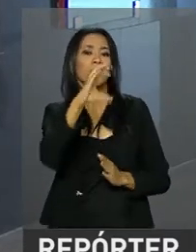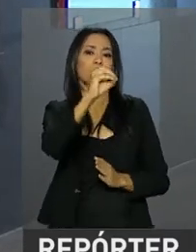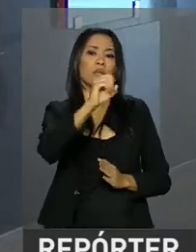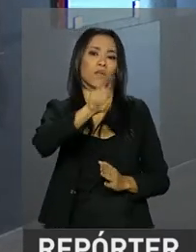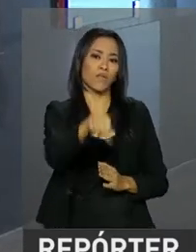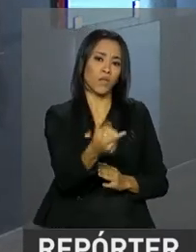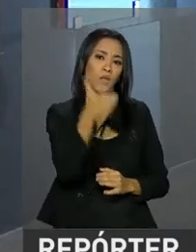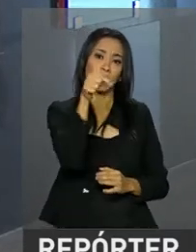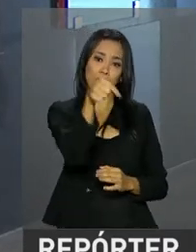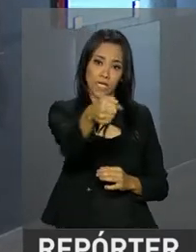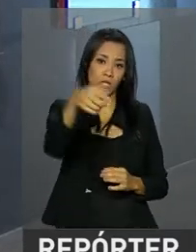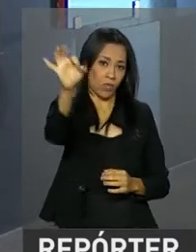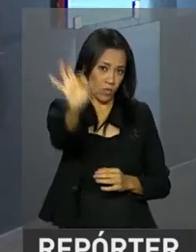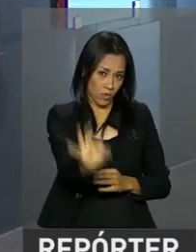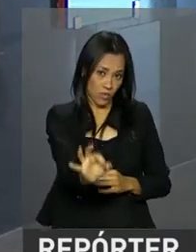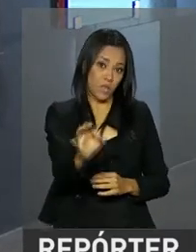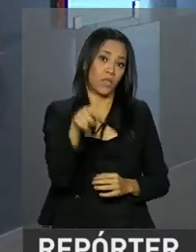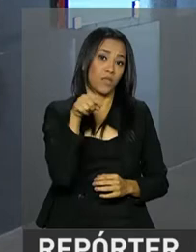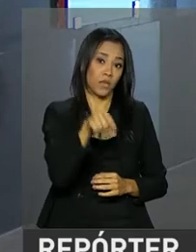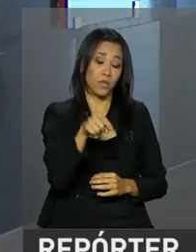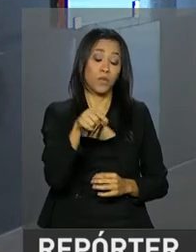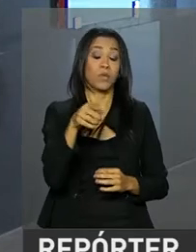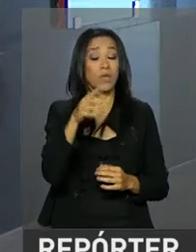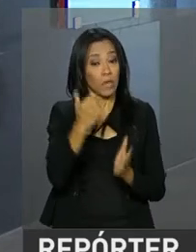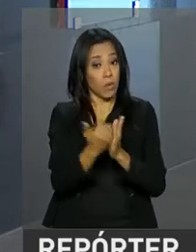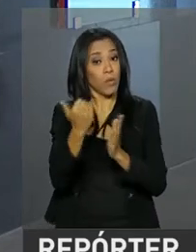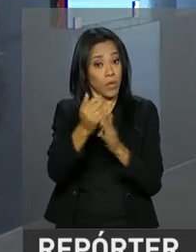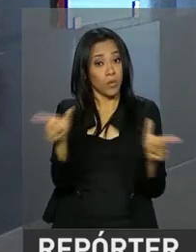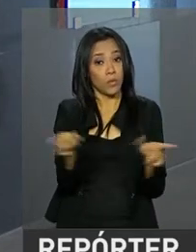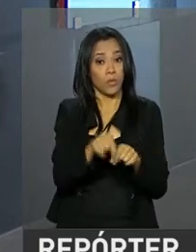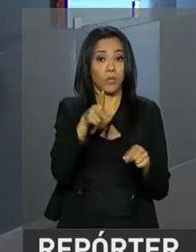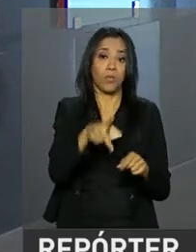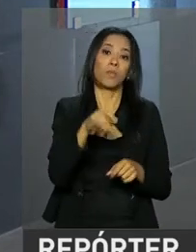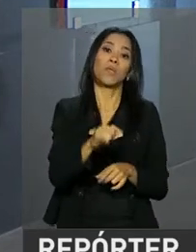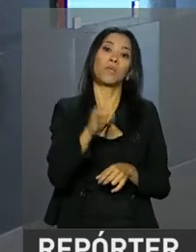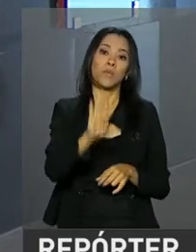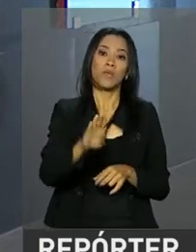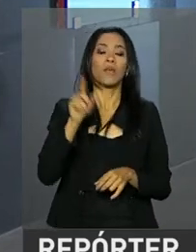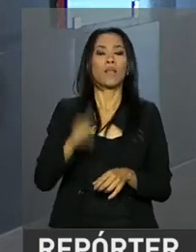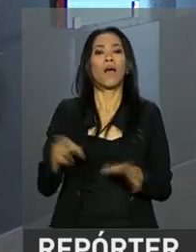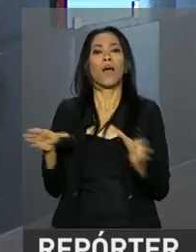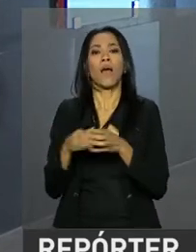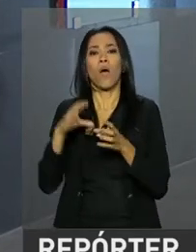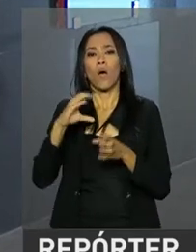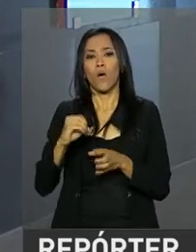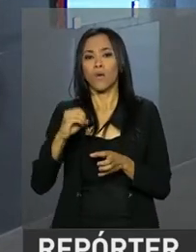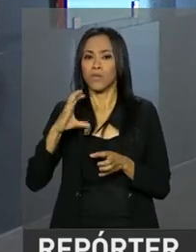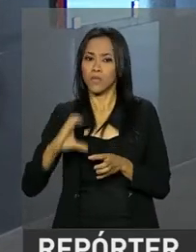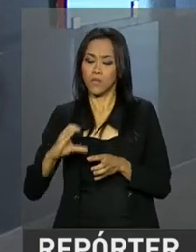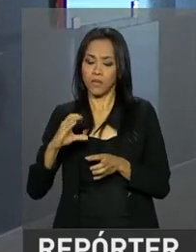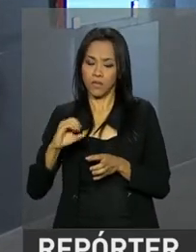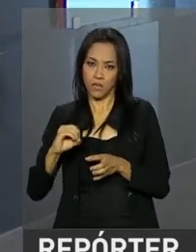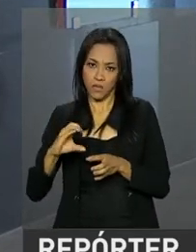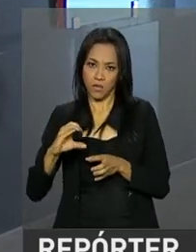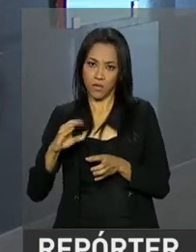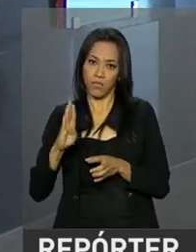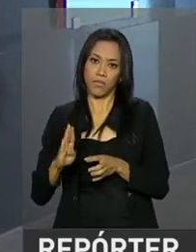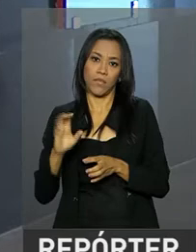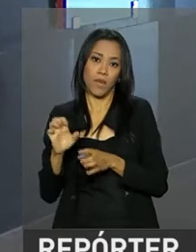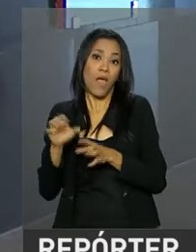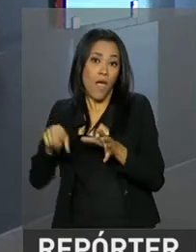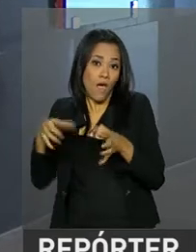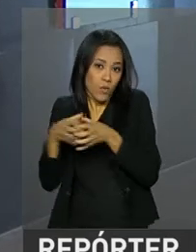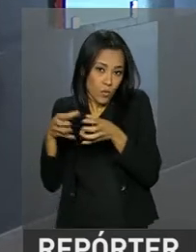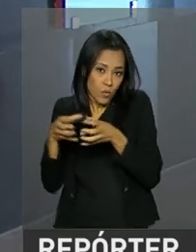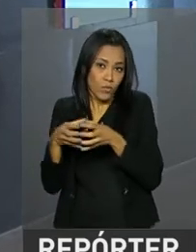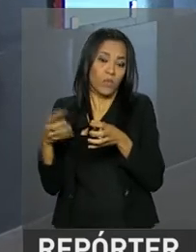0,7 por cento o crescimento do pib brasileiro segundo estimativa da o cd a organização também estima um crescimento de